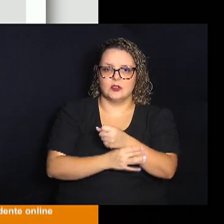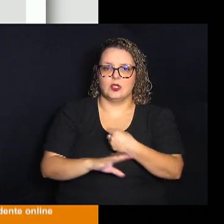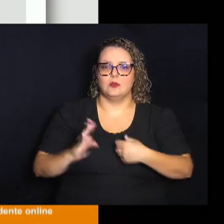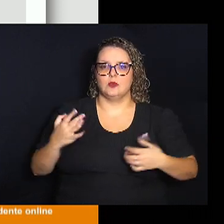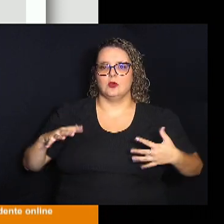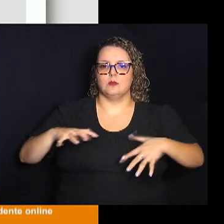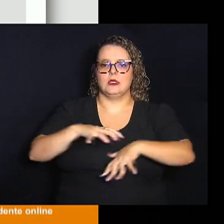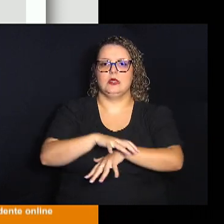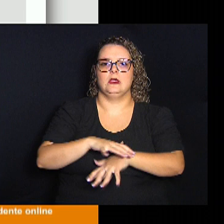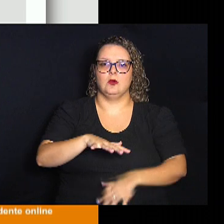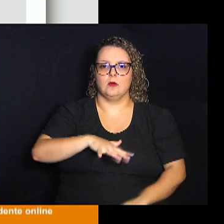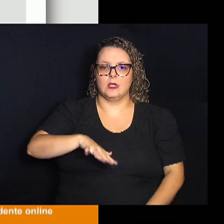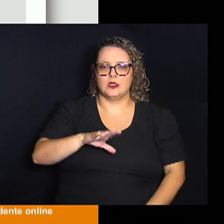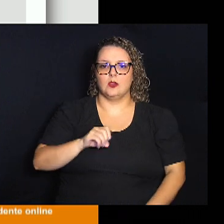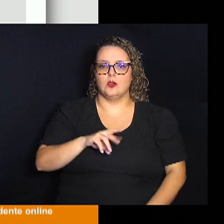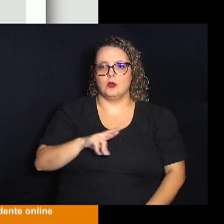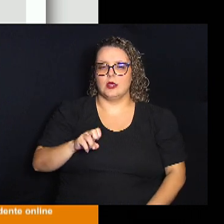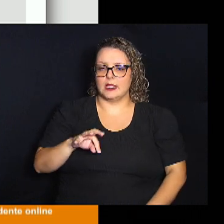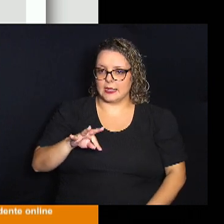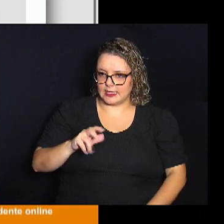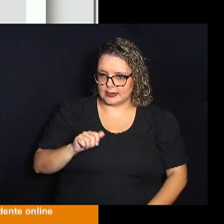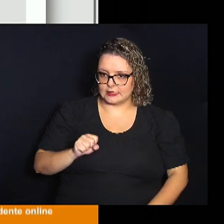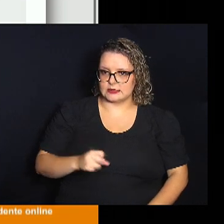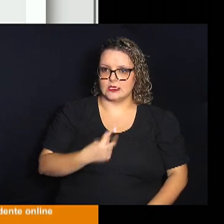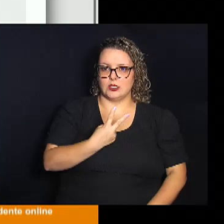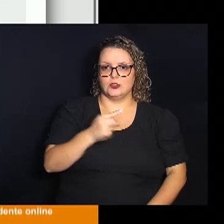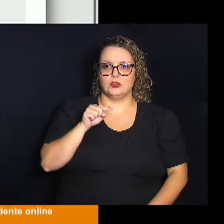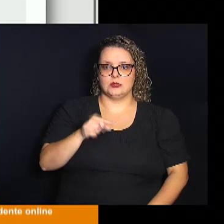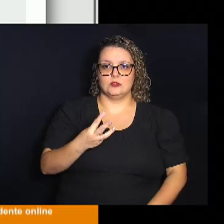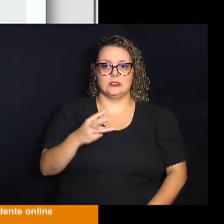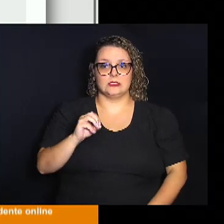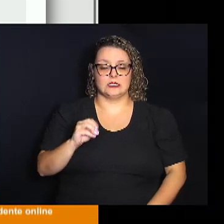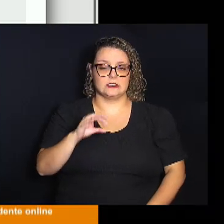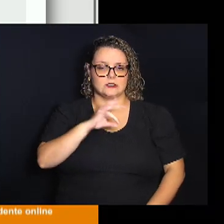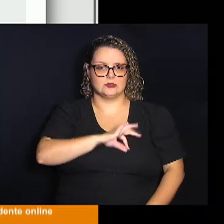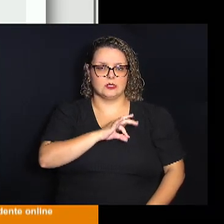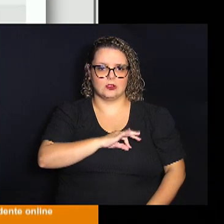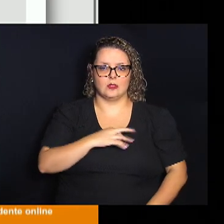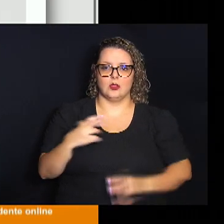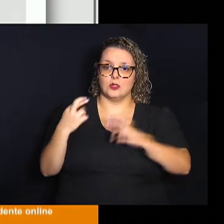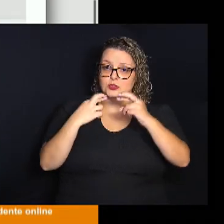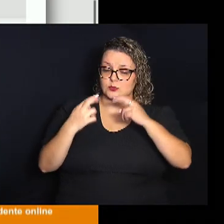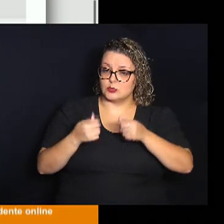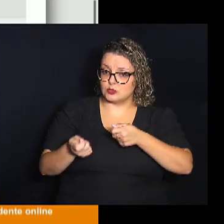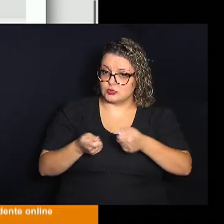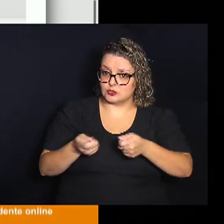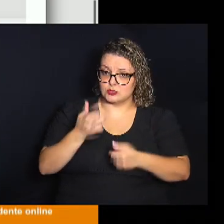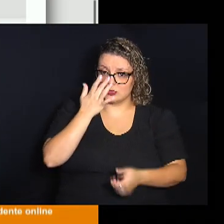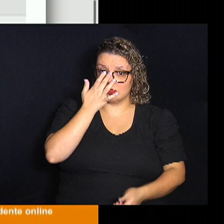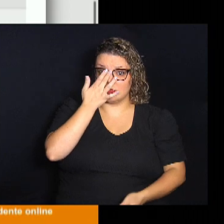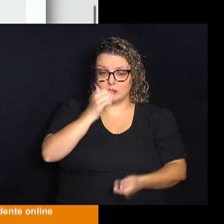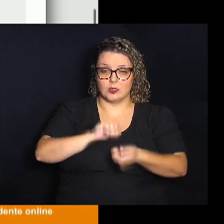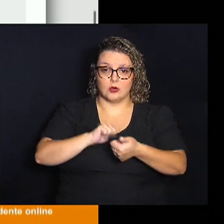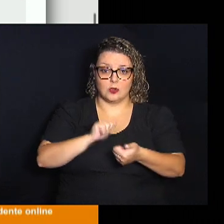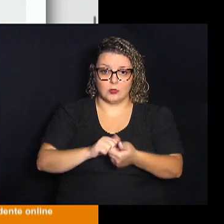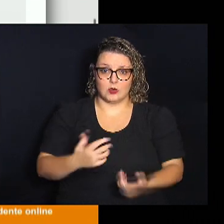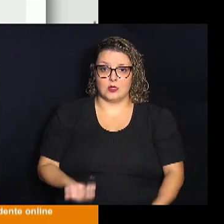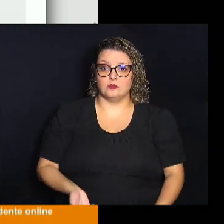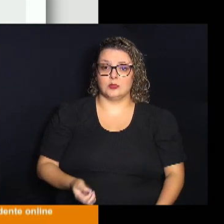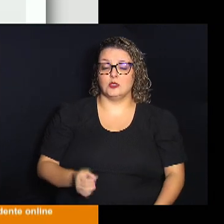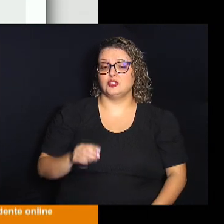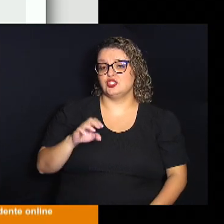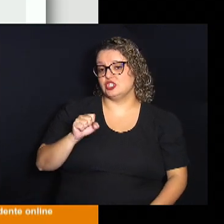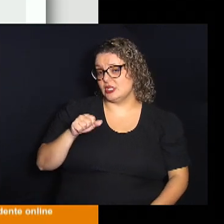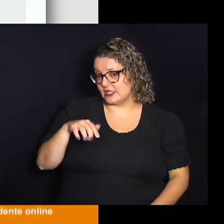6 meses de experiência com salário de R$ 2.300. Inspetor de qualidade, instalador de antenas de